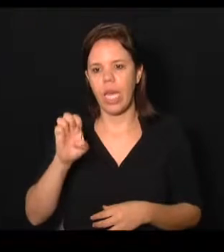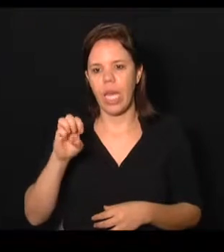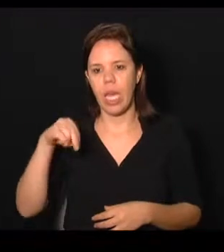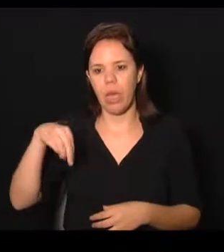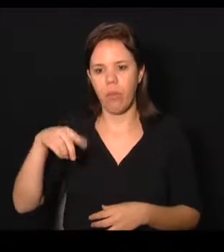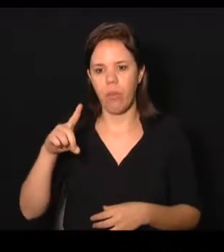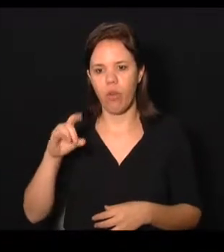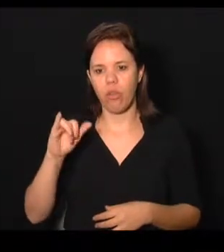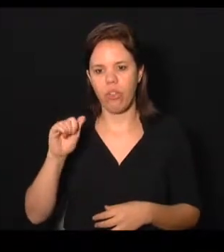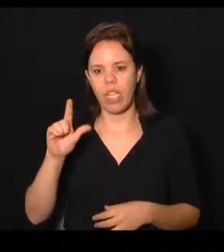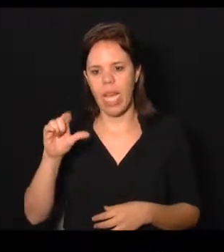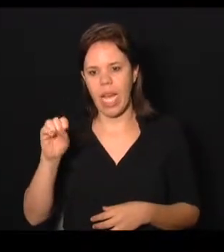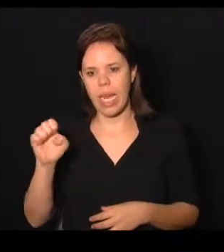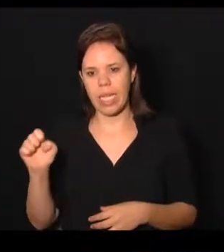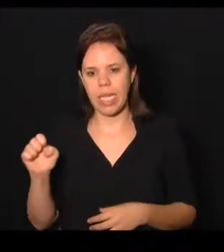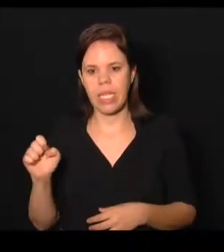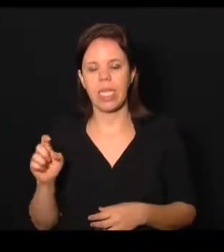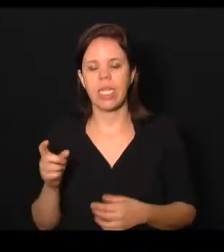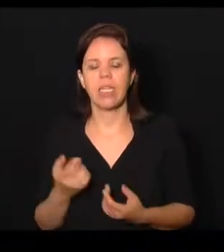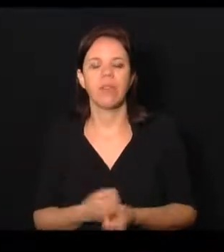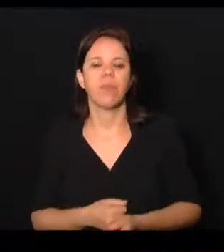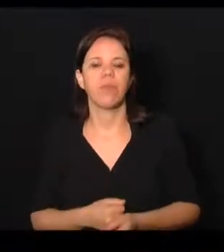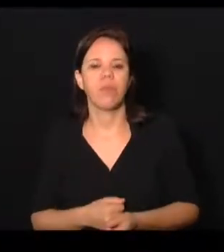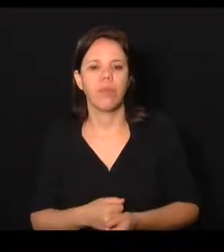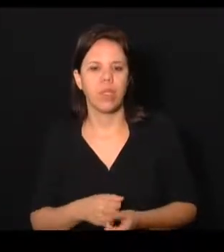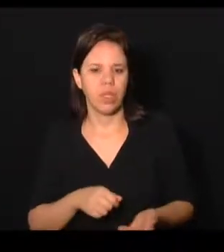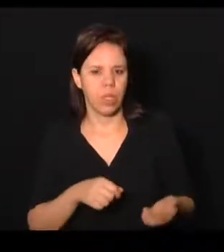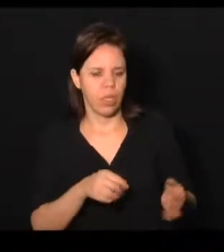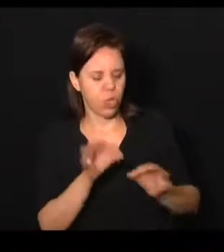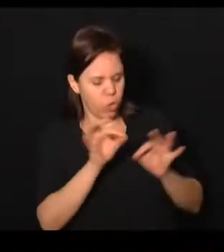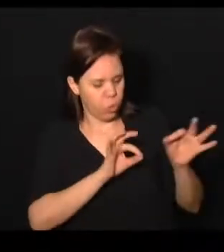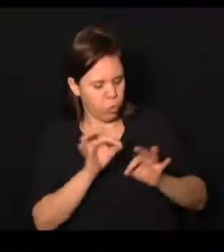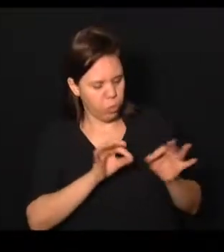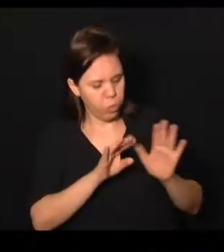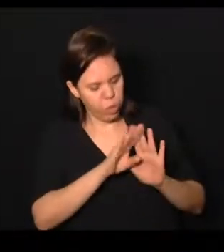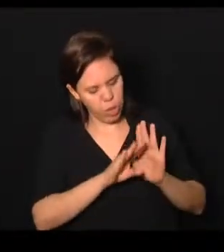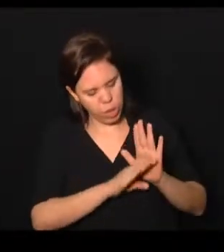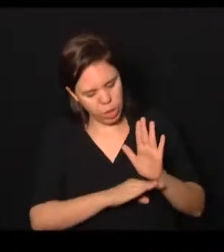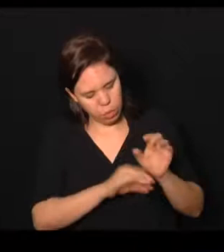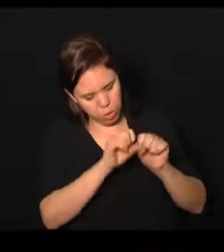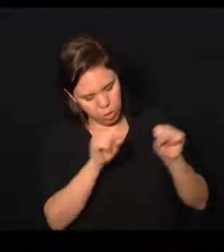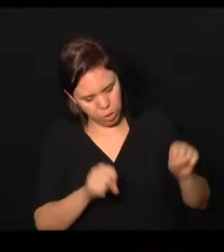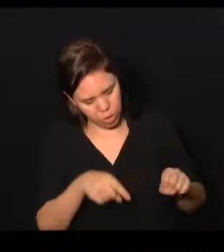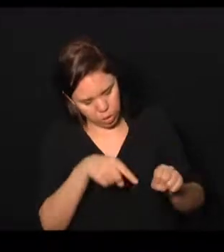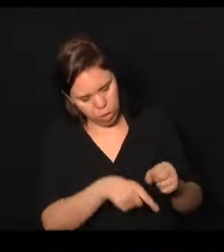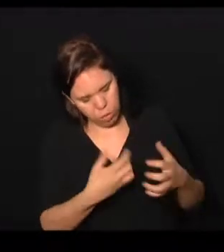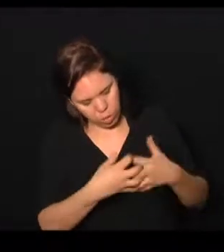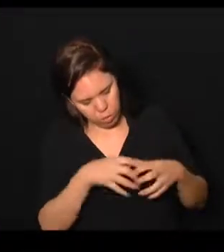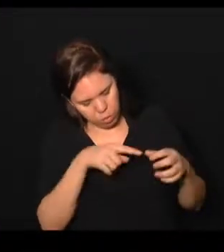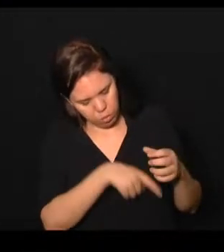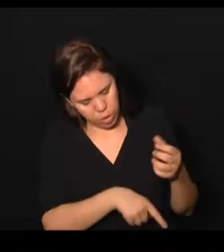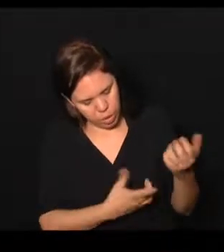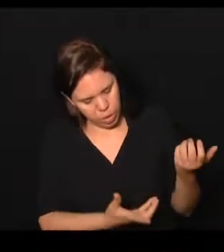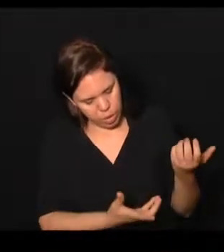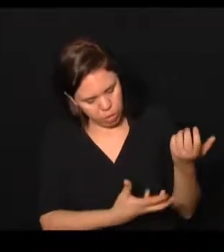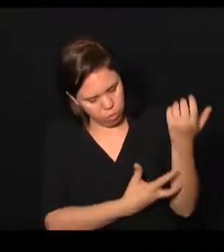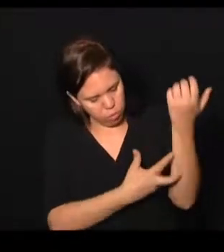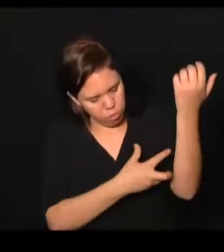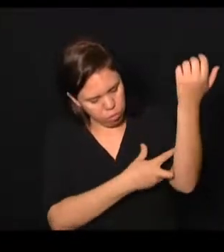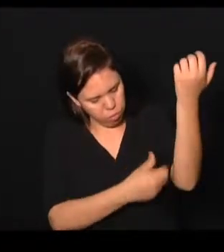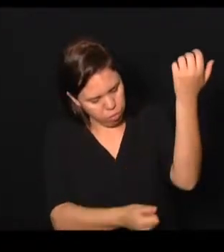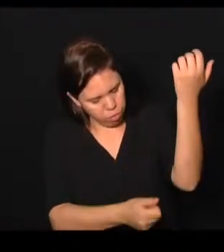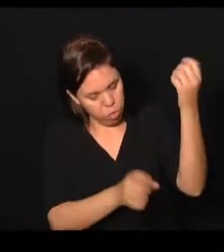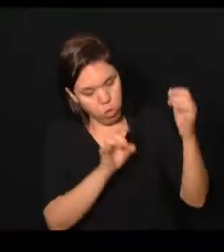gente programa essa máquina para que ela retire só plaqueta e ela devolve os outros componentes sanguíneos para a pessoa. E